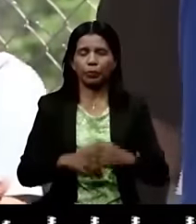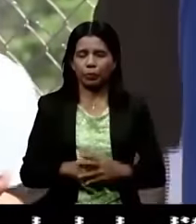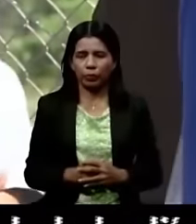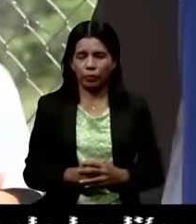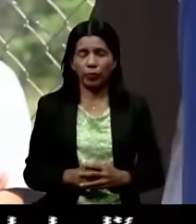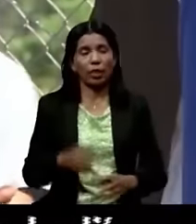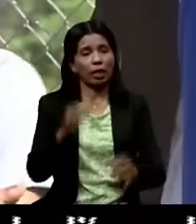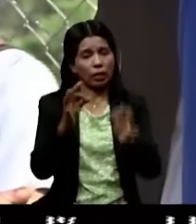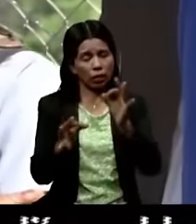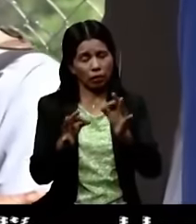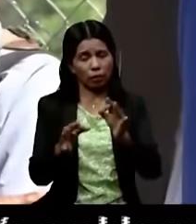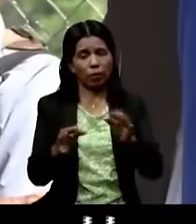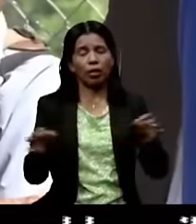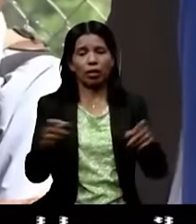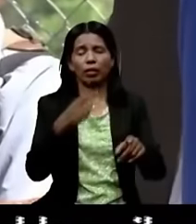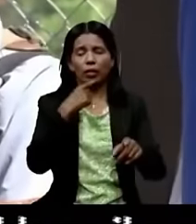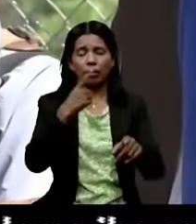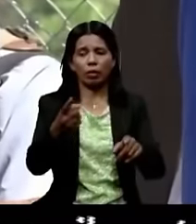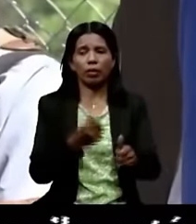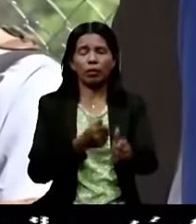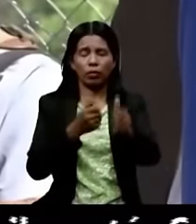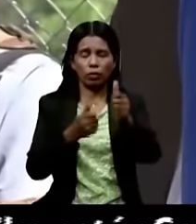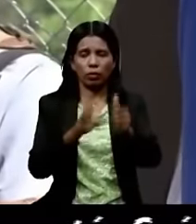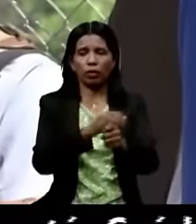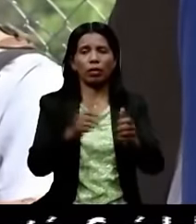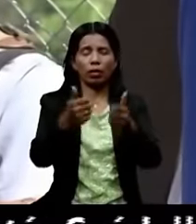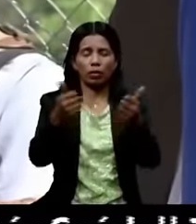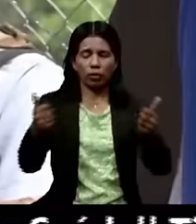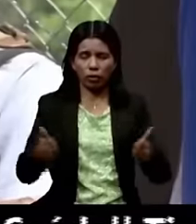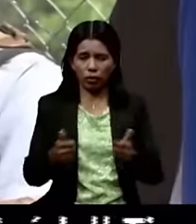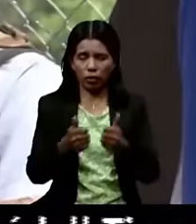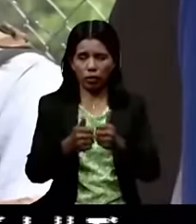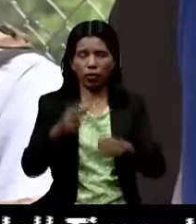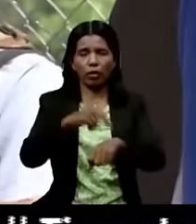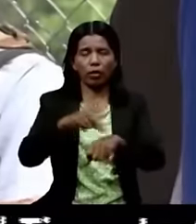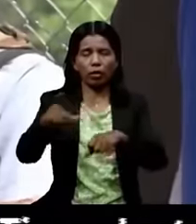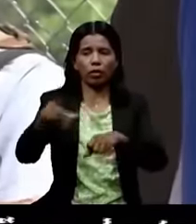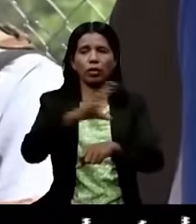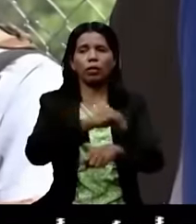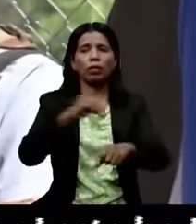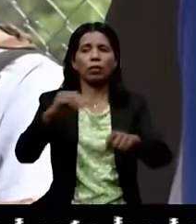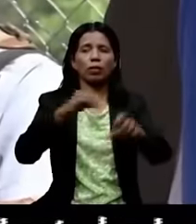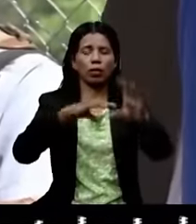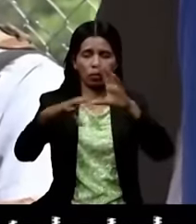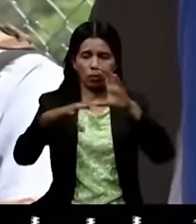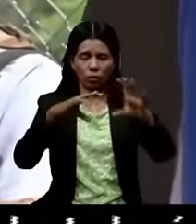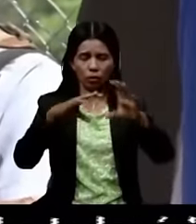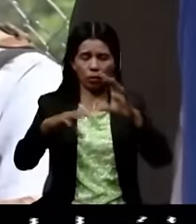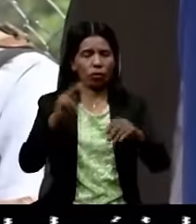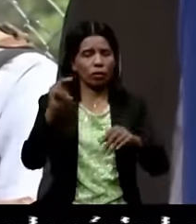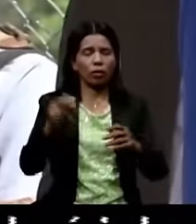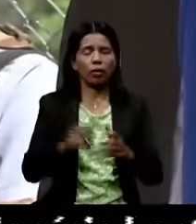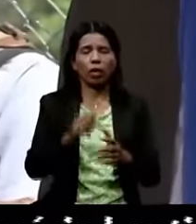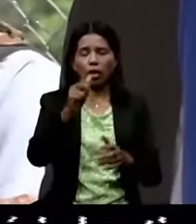Se cara que ele compara, baseia para a estimação Autoridade Nacional Comunicação União,